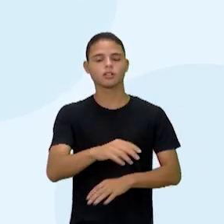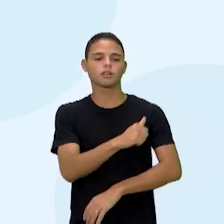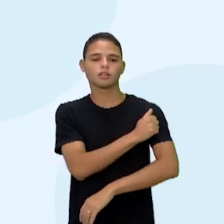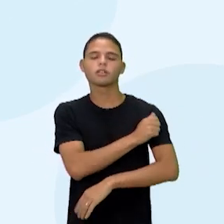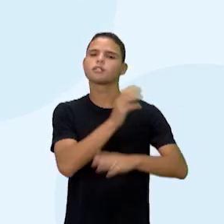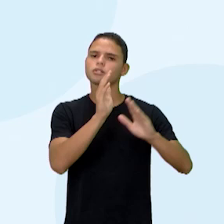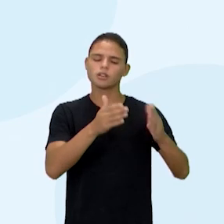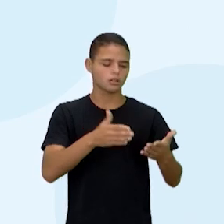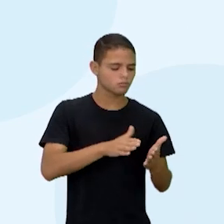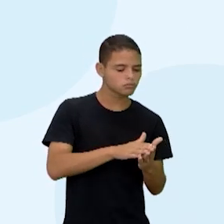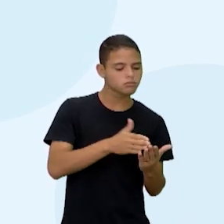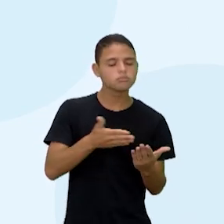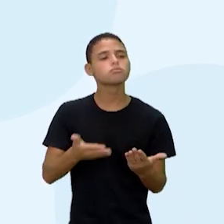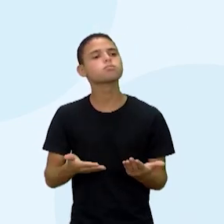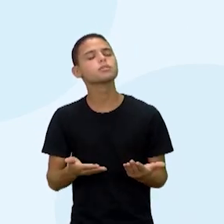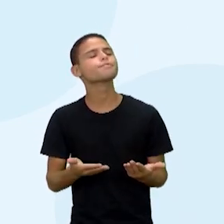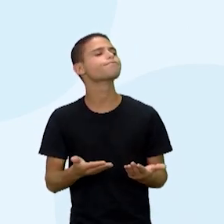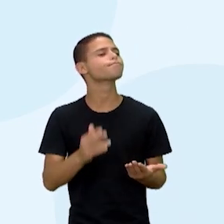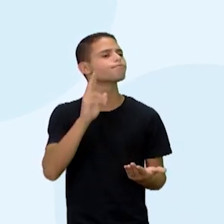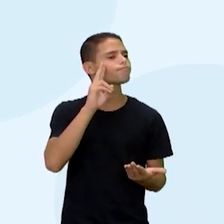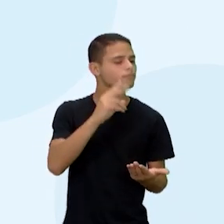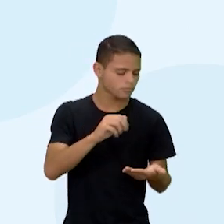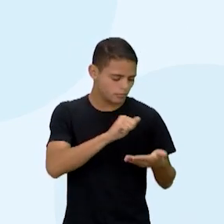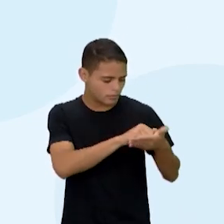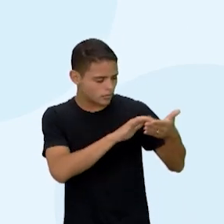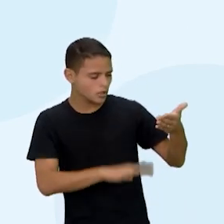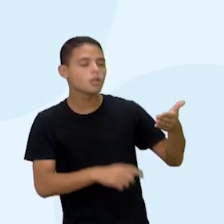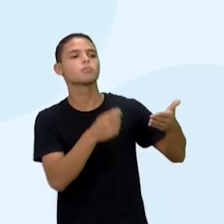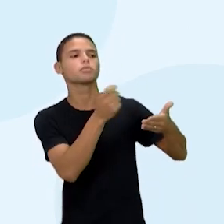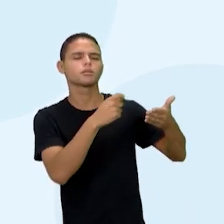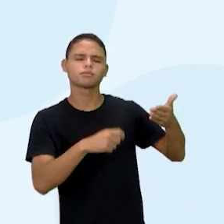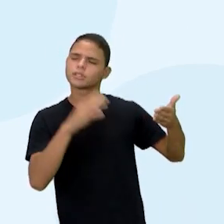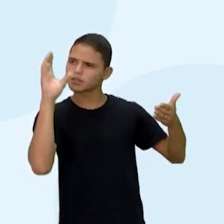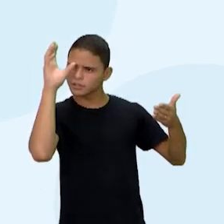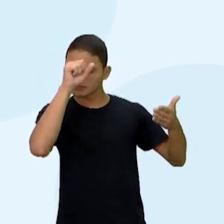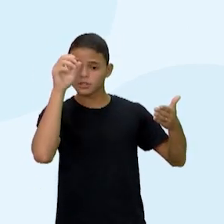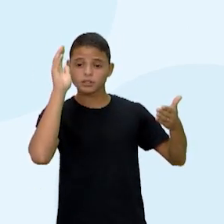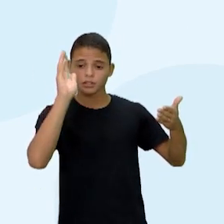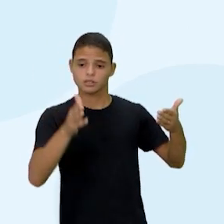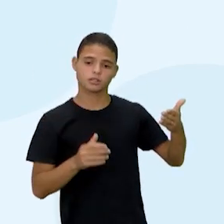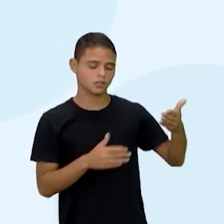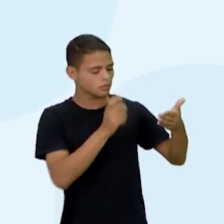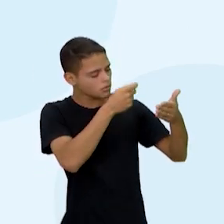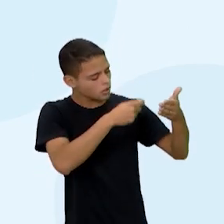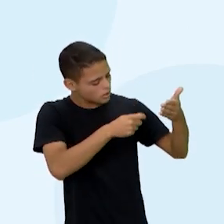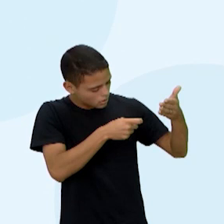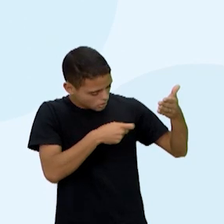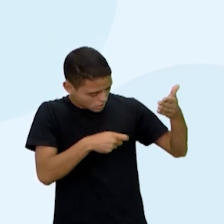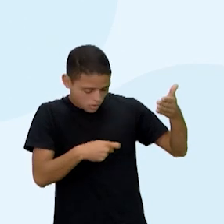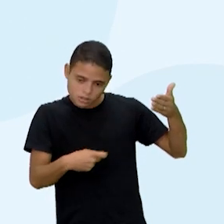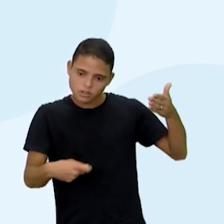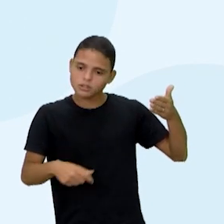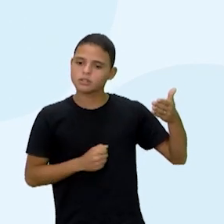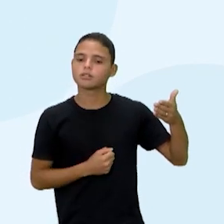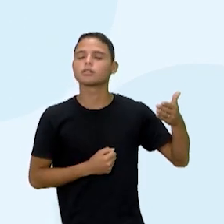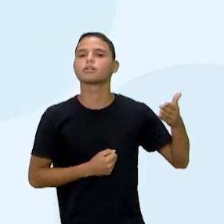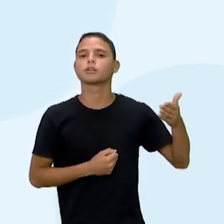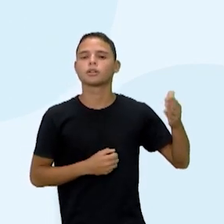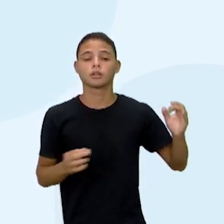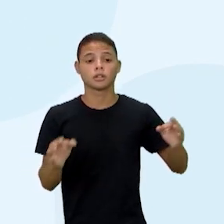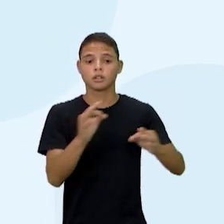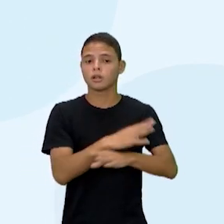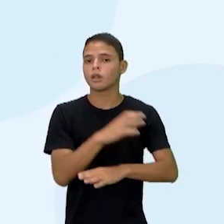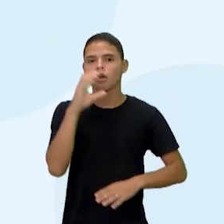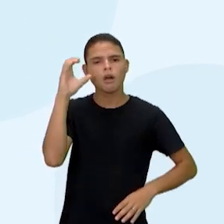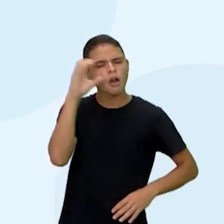está com a apostila aberta, já está fazendo os exercícios, porque ele já compreendeu o que estava sendo ensinado, e aí ele termina mais